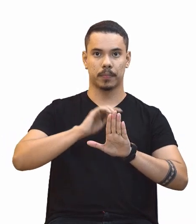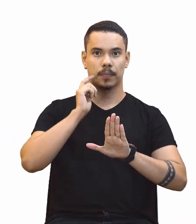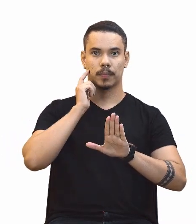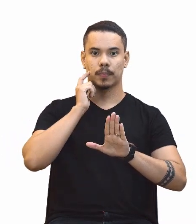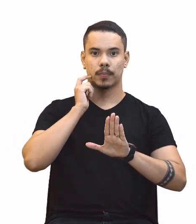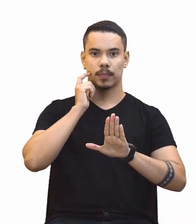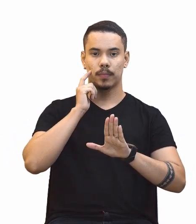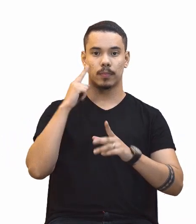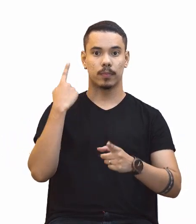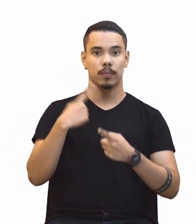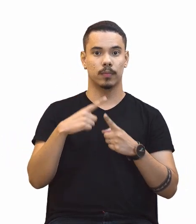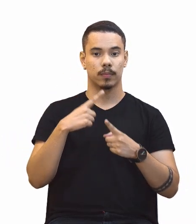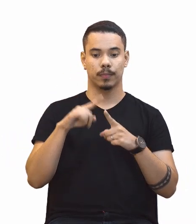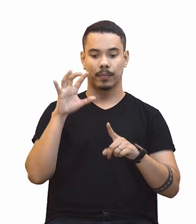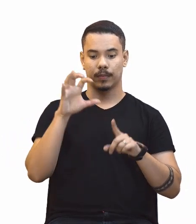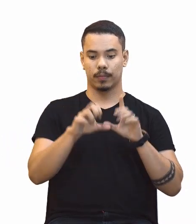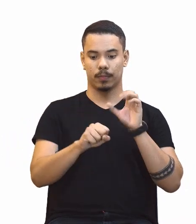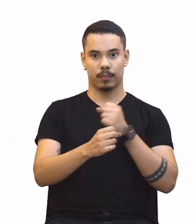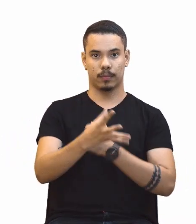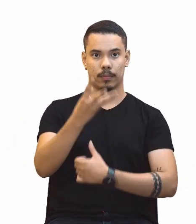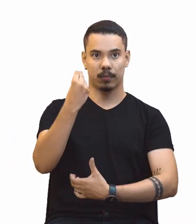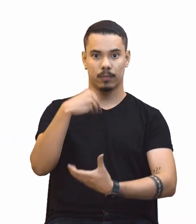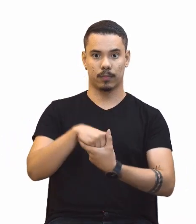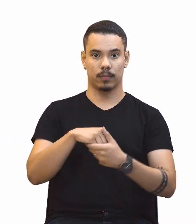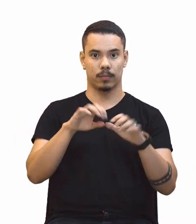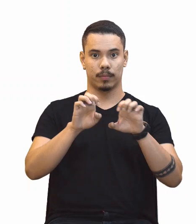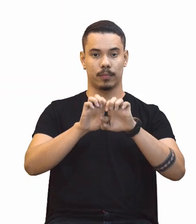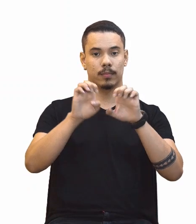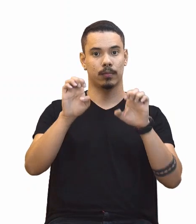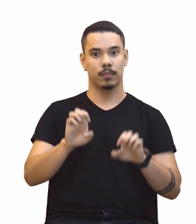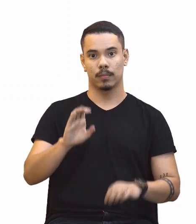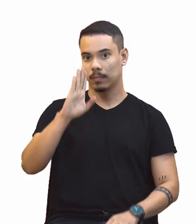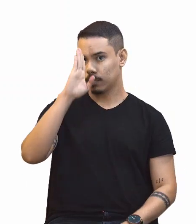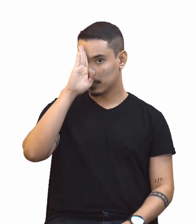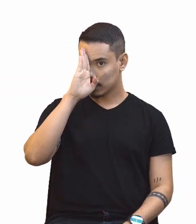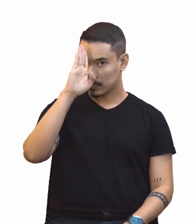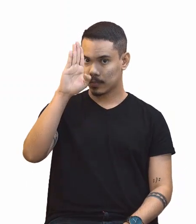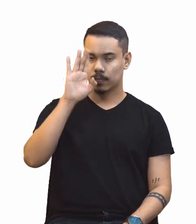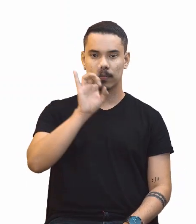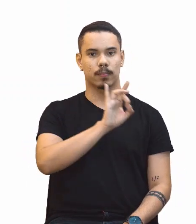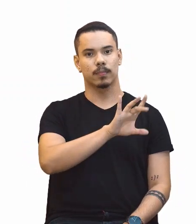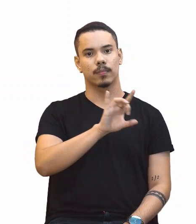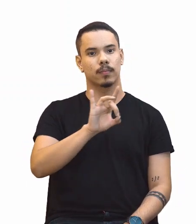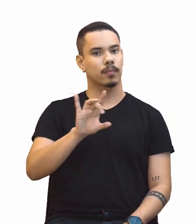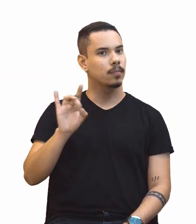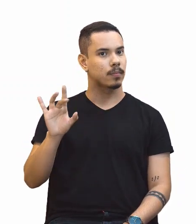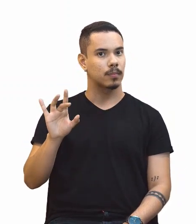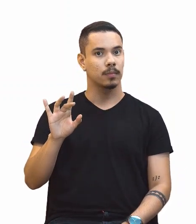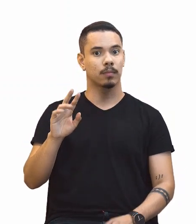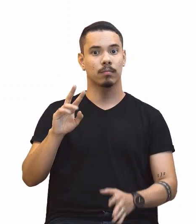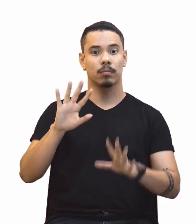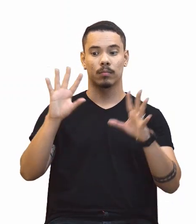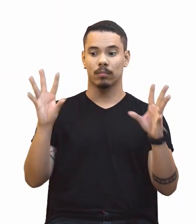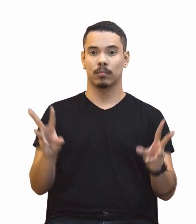buscar nela as estruturas essenciais de cada ser. Em outras